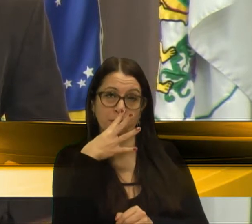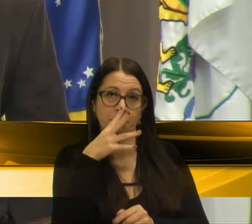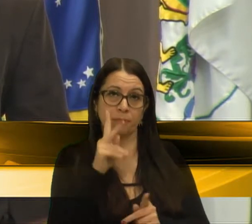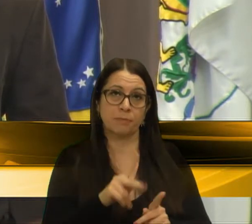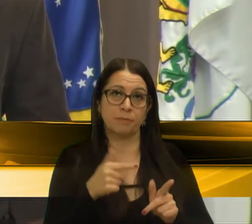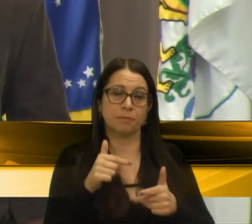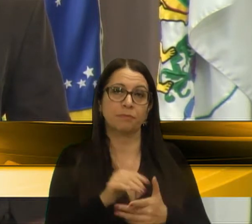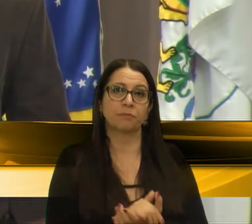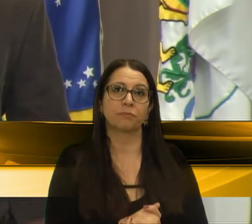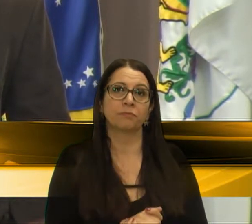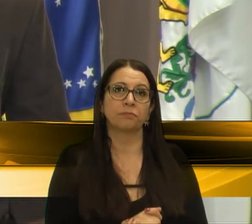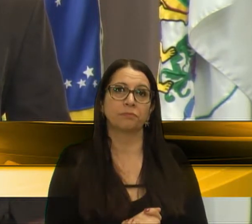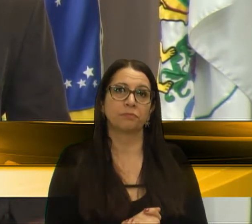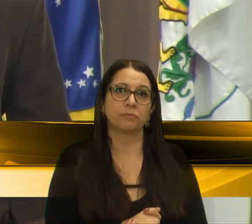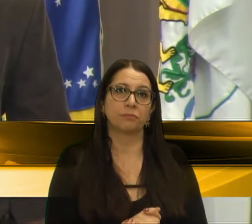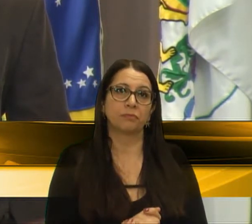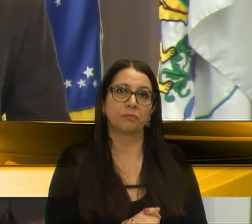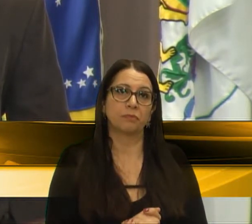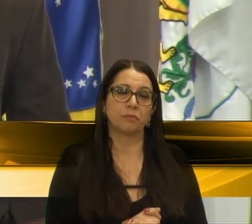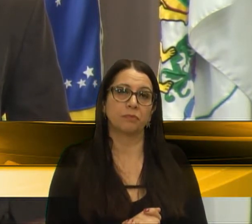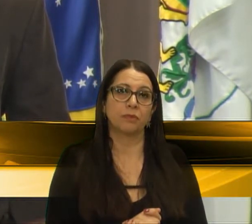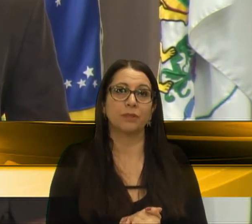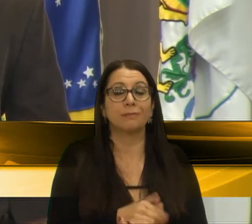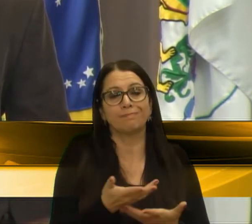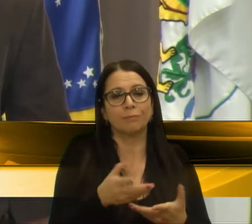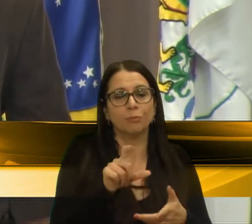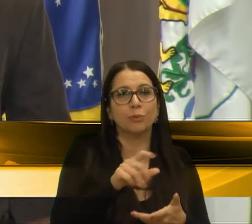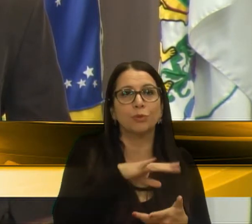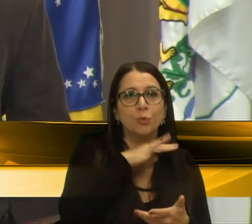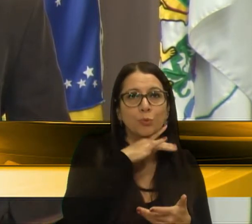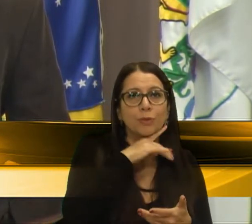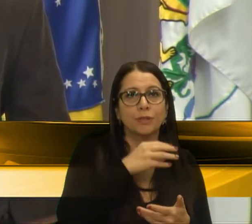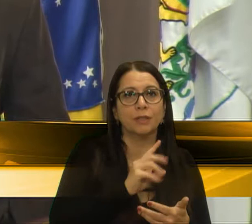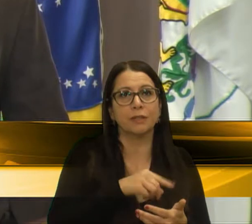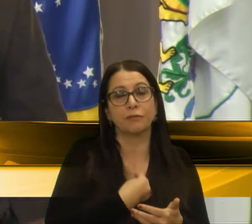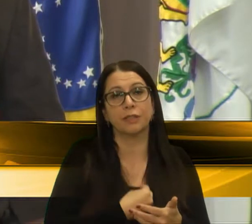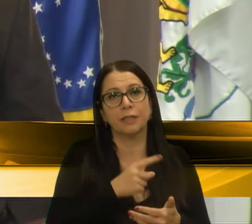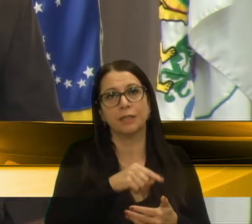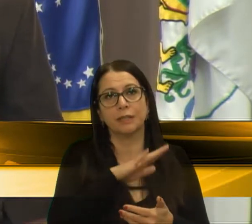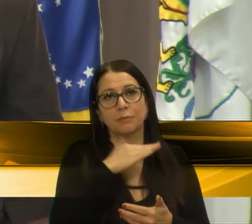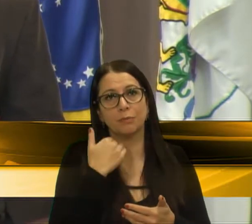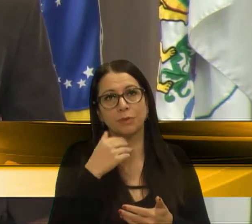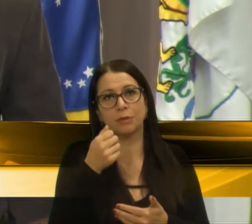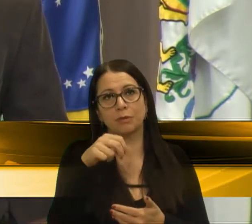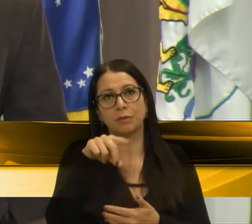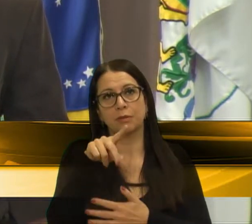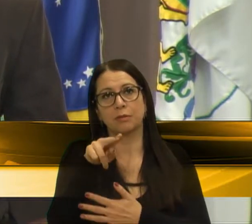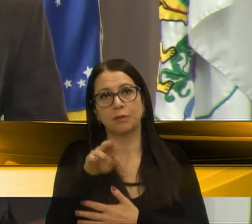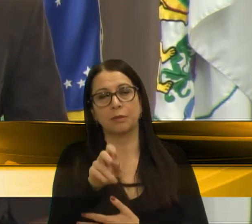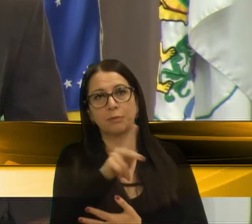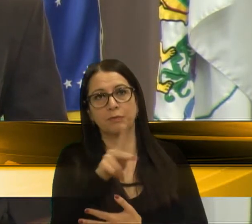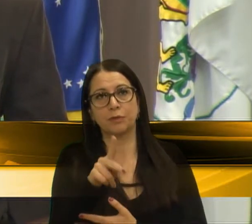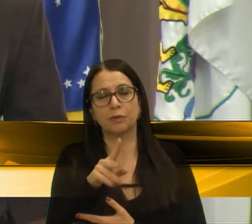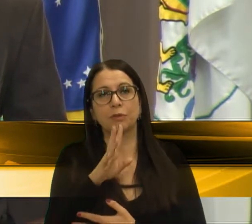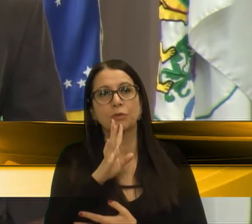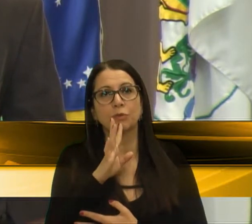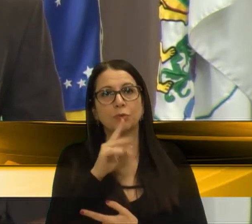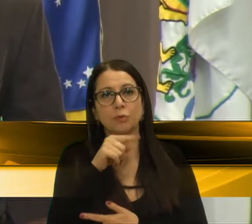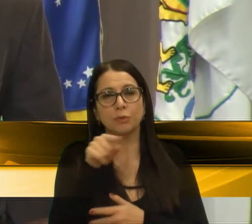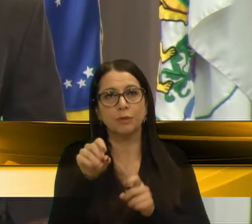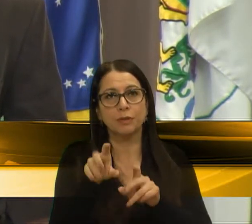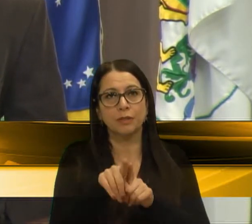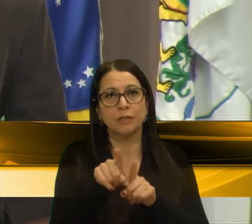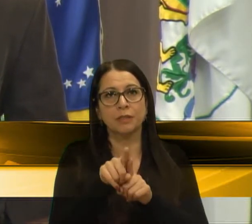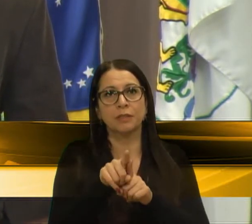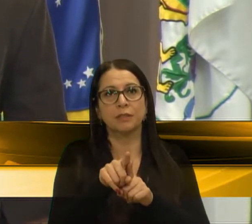trabalha uma parte ruim da vida, que é a morte. O André, que é professor, ensina cuidados paliativos, que é